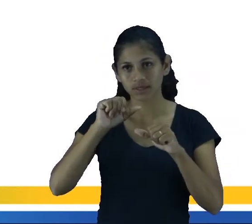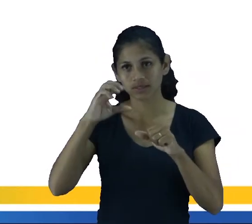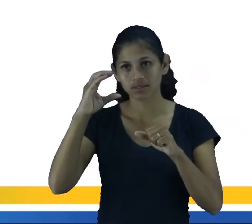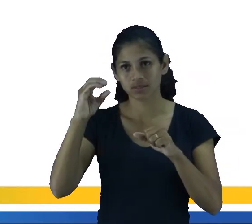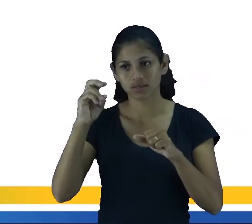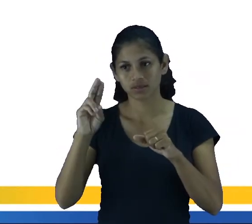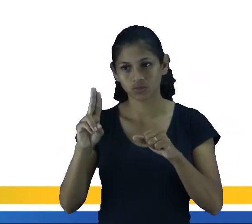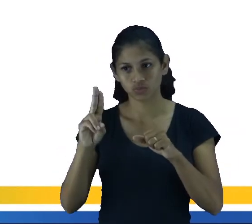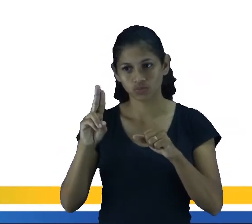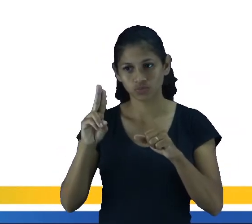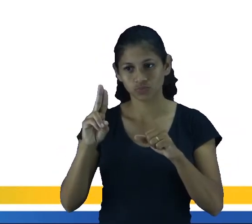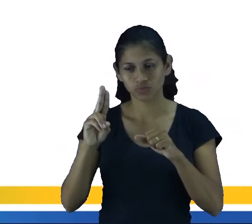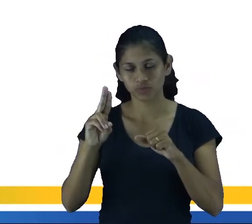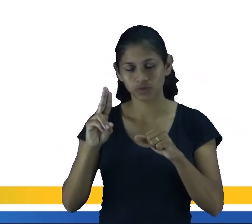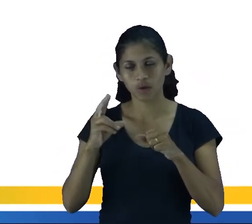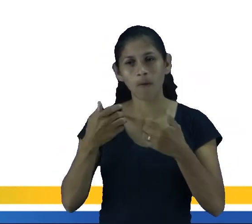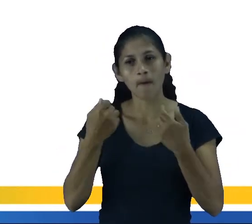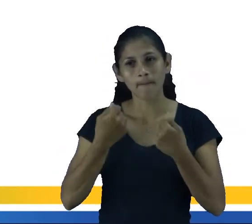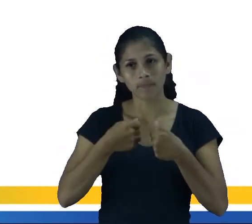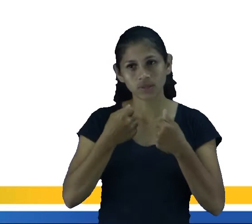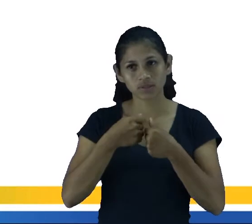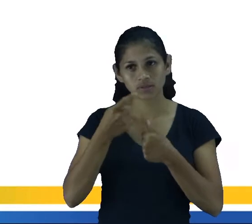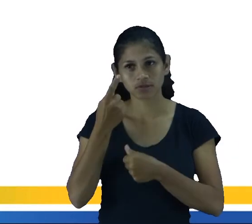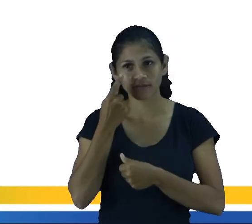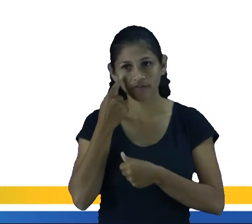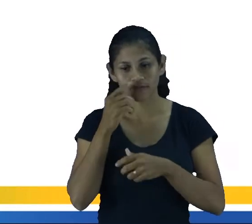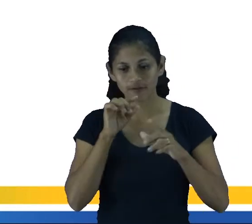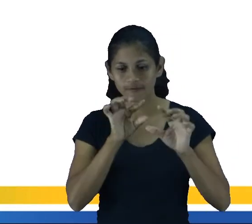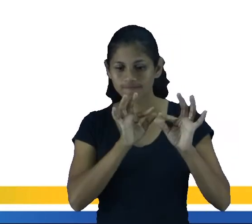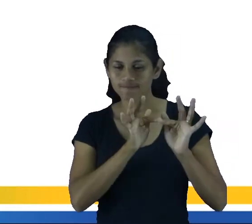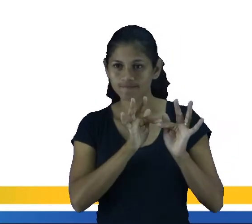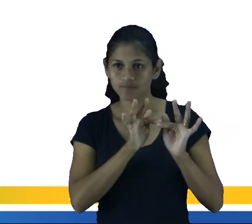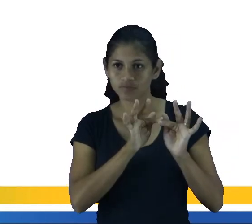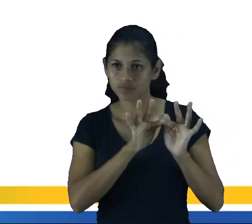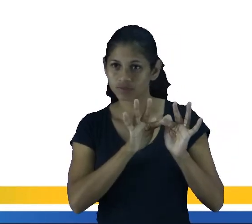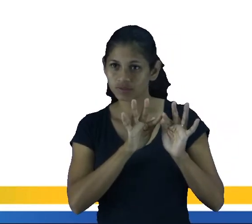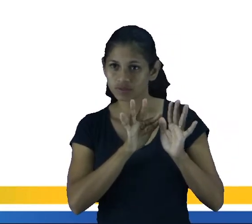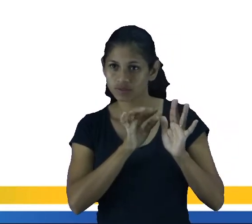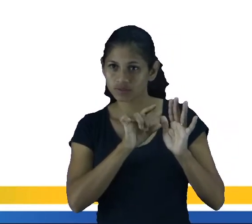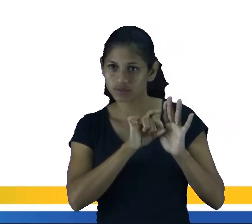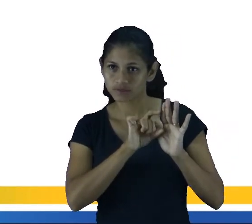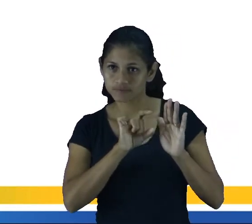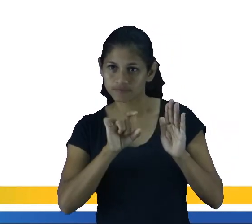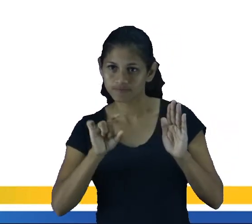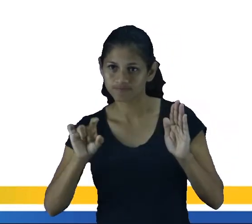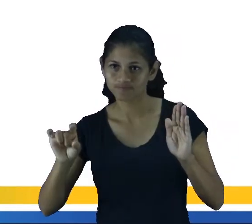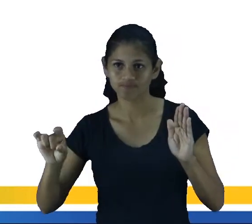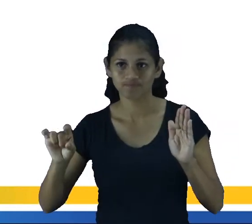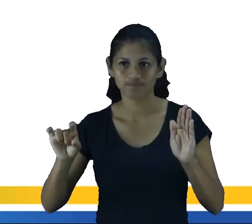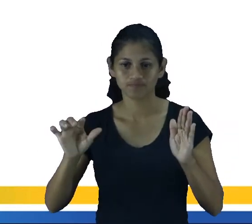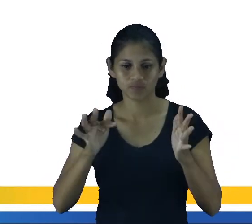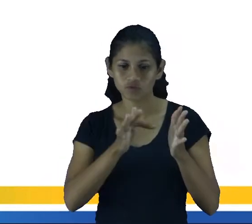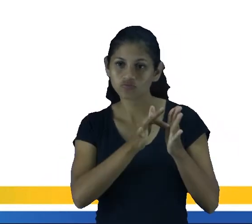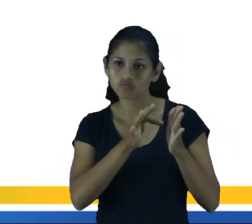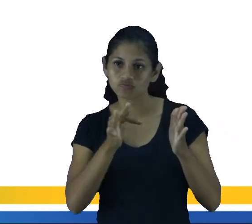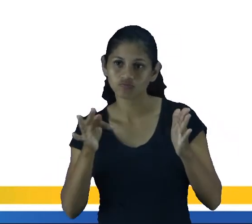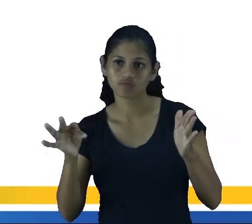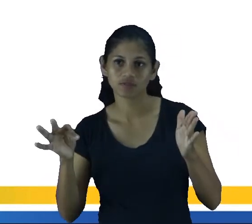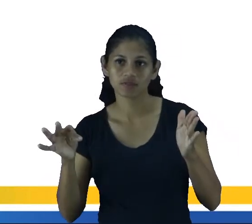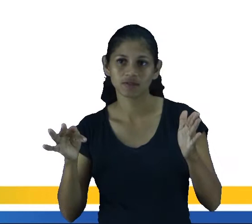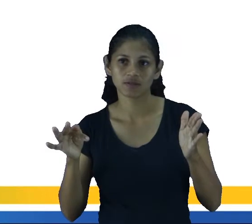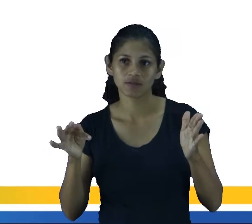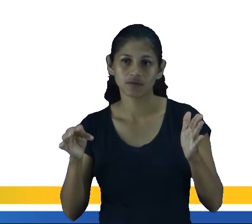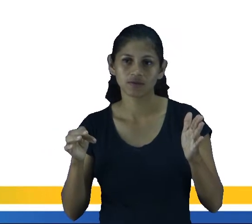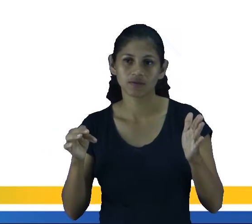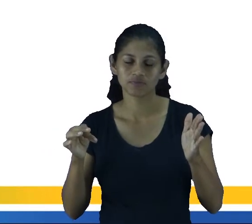a gente precisa ver aqui, ó, nessa fila de reatividade, se o zinco ele é mais reativo, se ele vai ter força